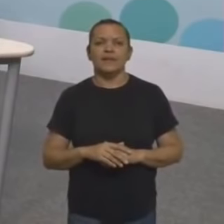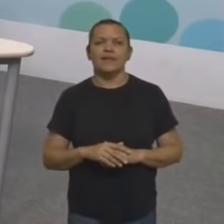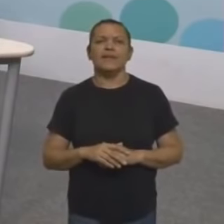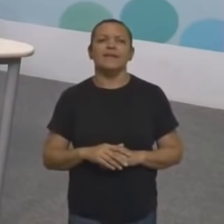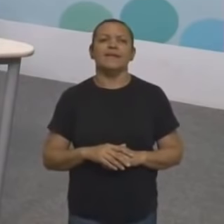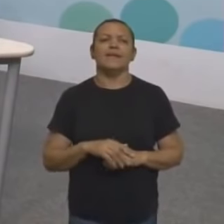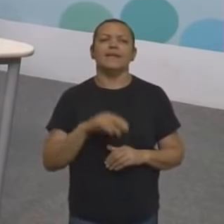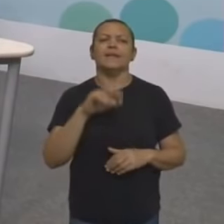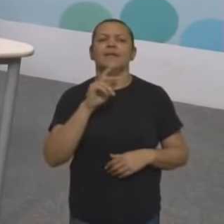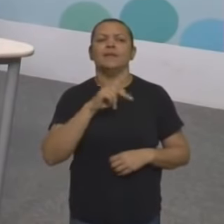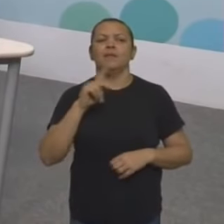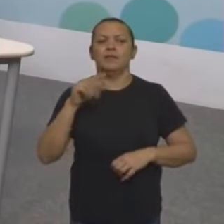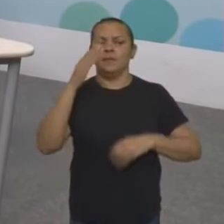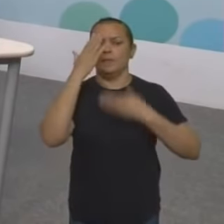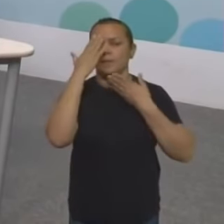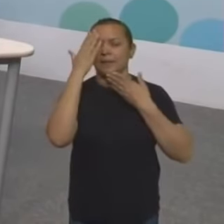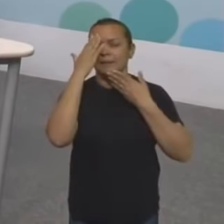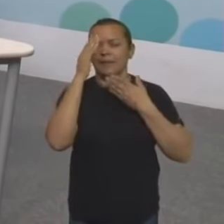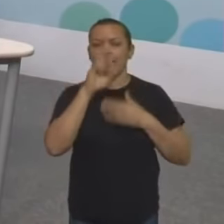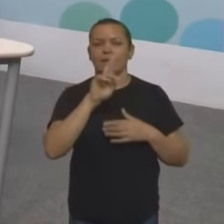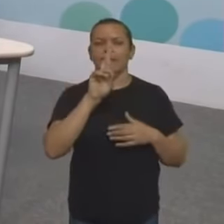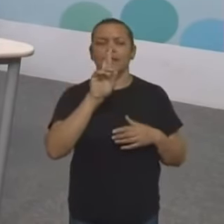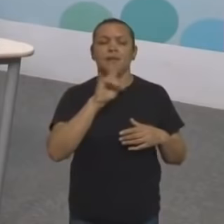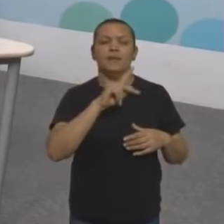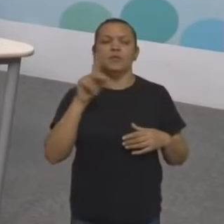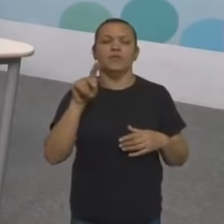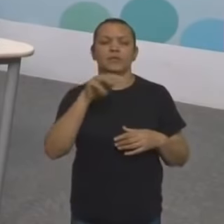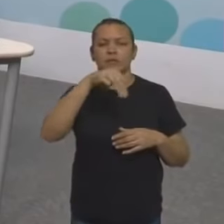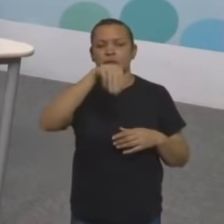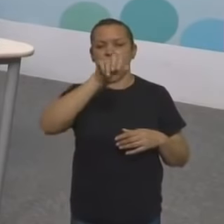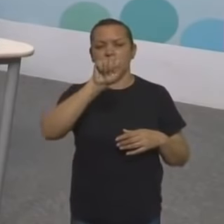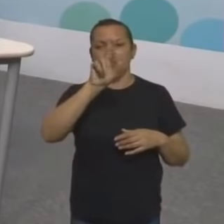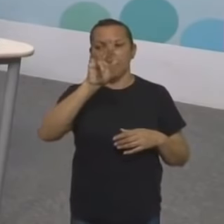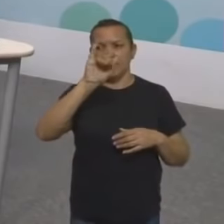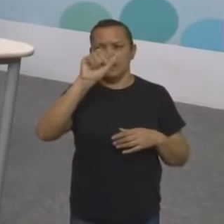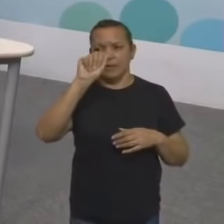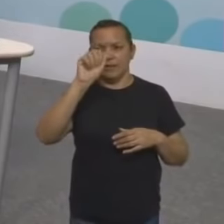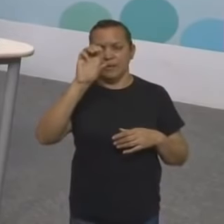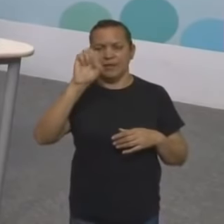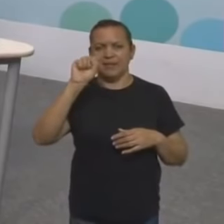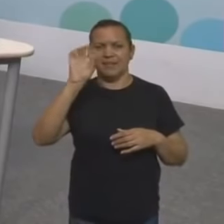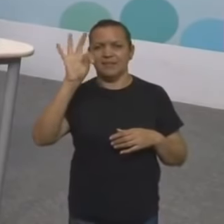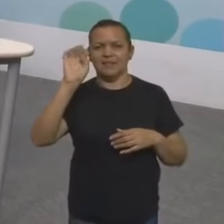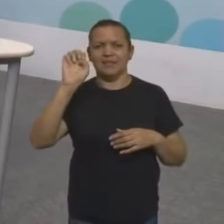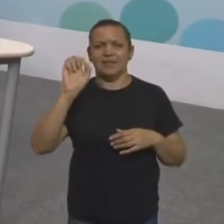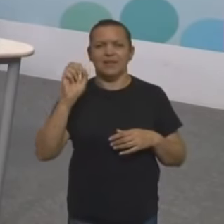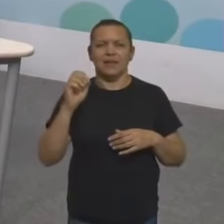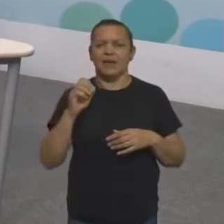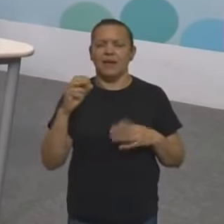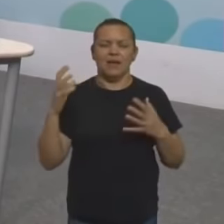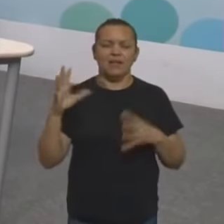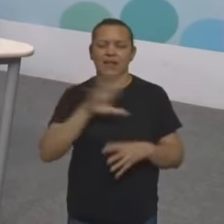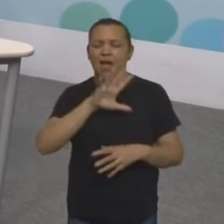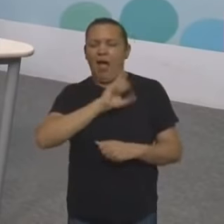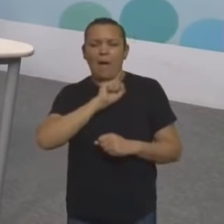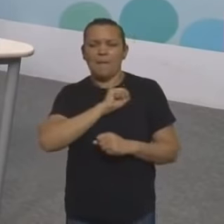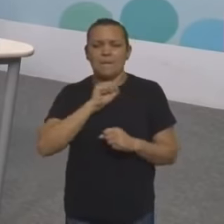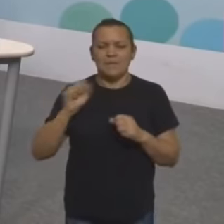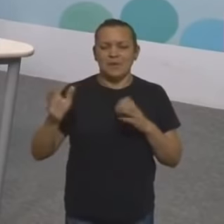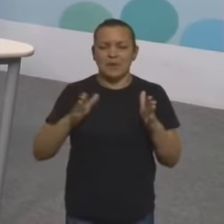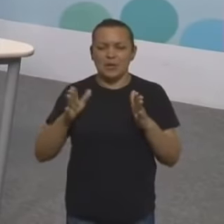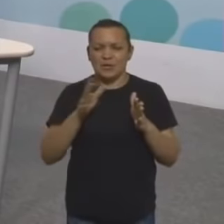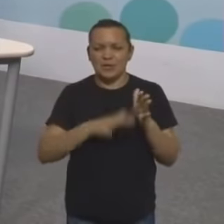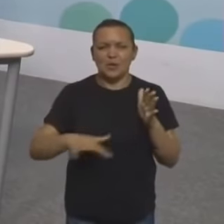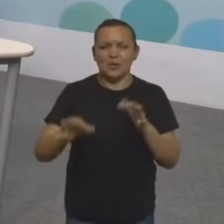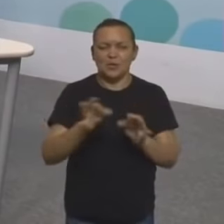Obrigada, professora Renata. A professora Maria Esther. Adorei que o programa Compasso terá espaço em todas as